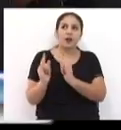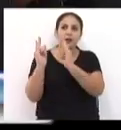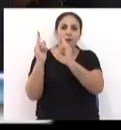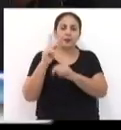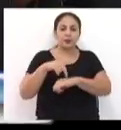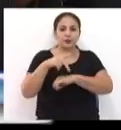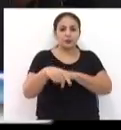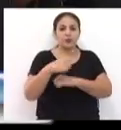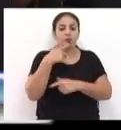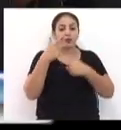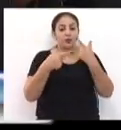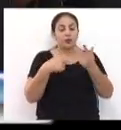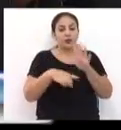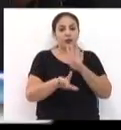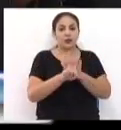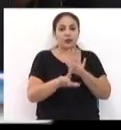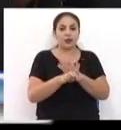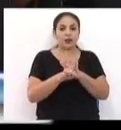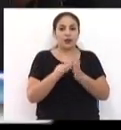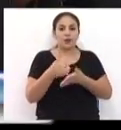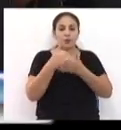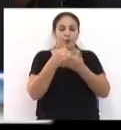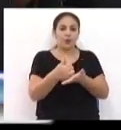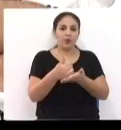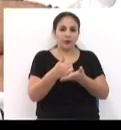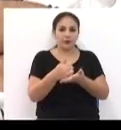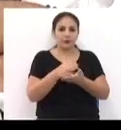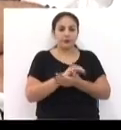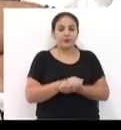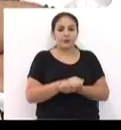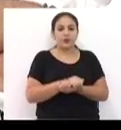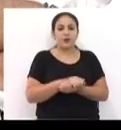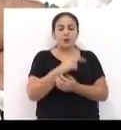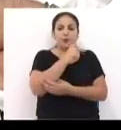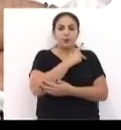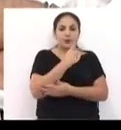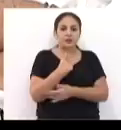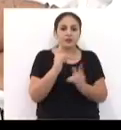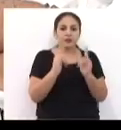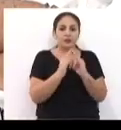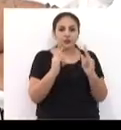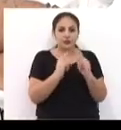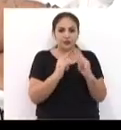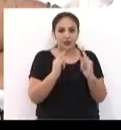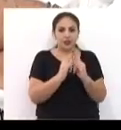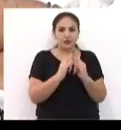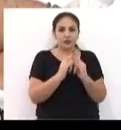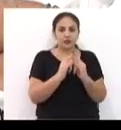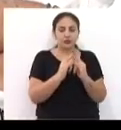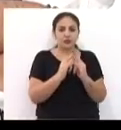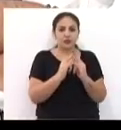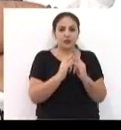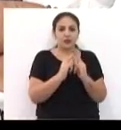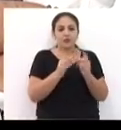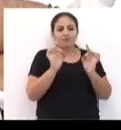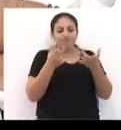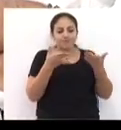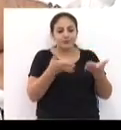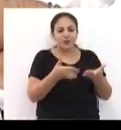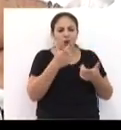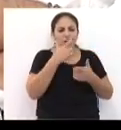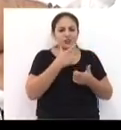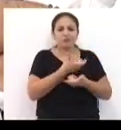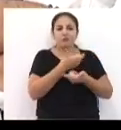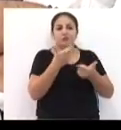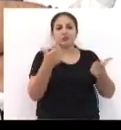Fundo afirmou que a lei beneficia infratores. Para o presidente da entidade, a matéria não é específica e se